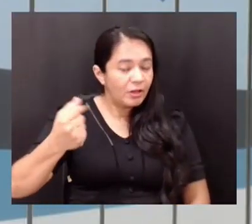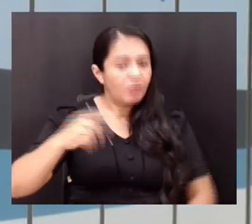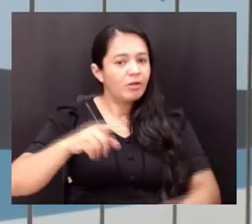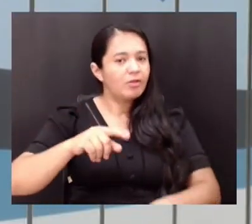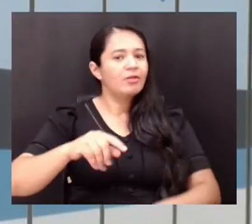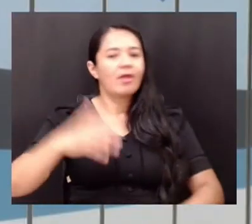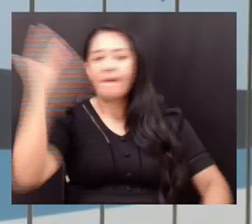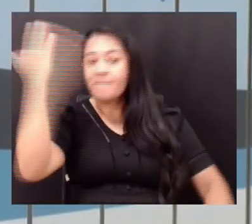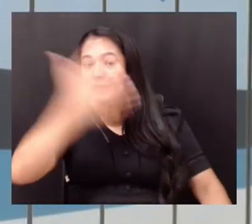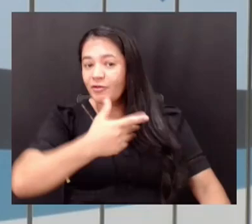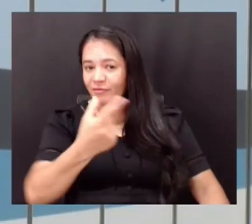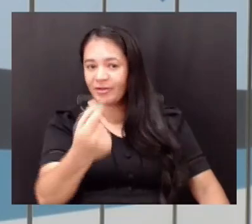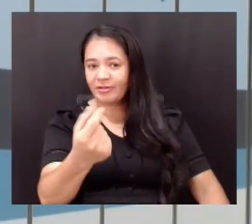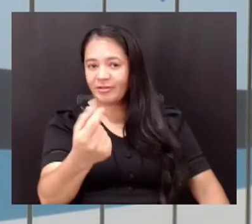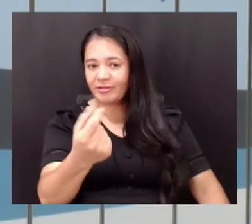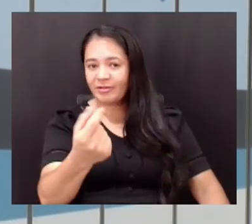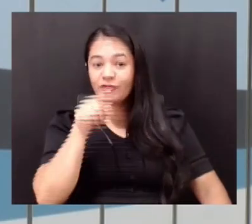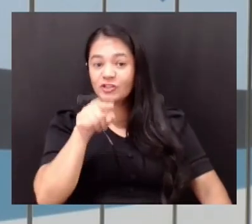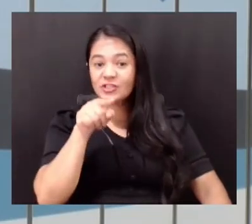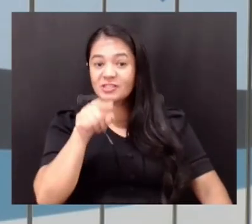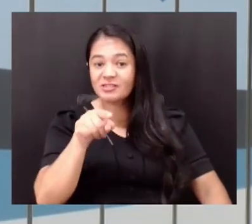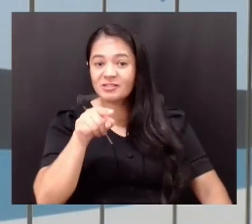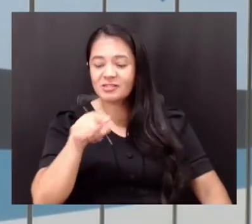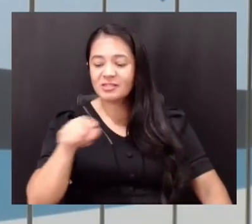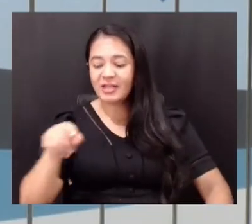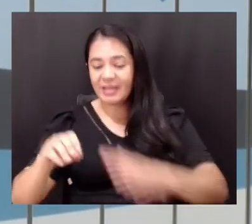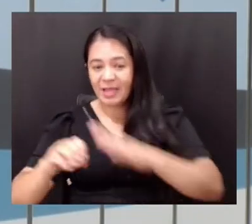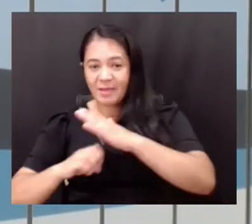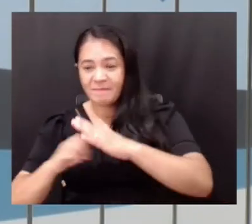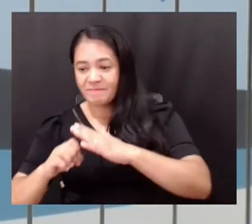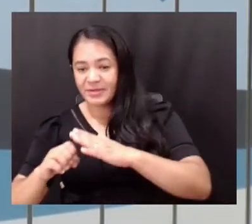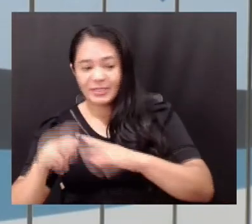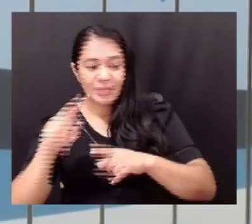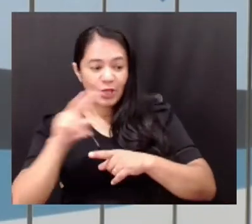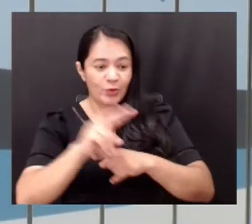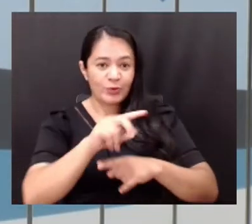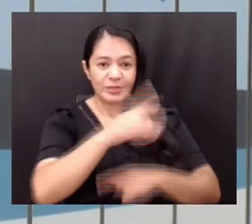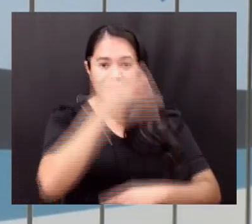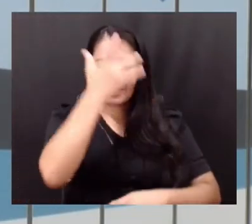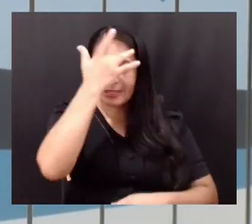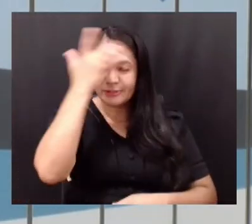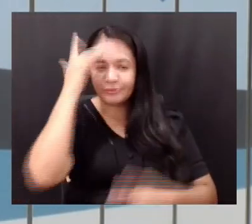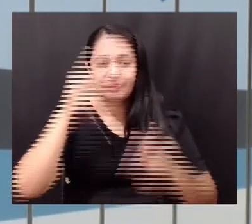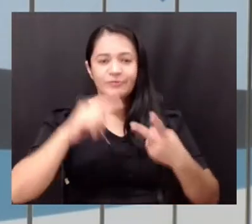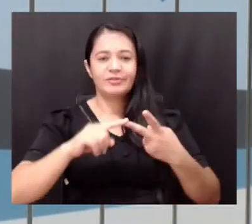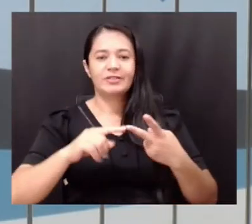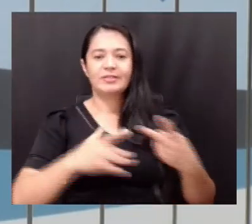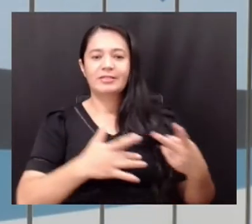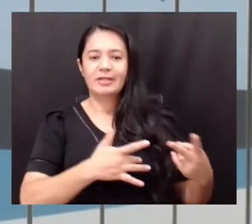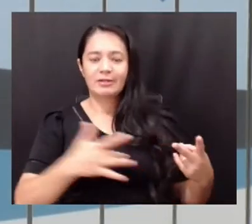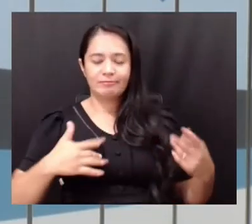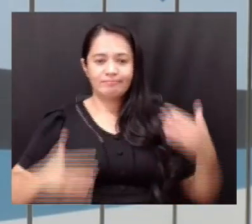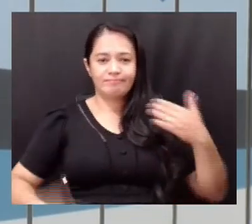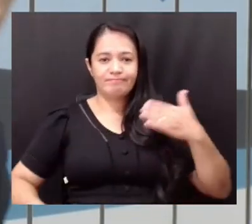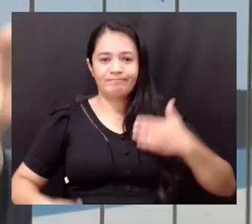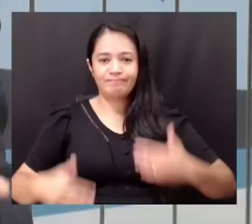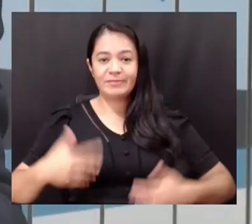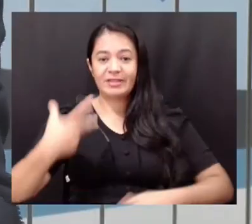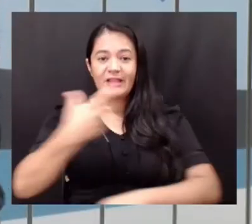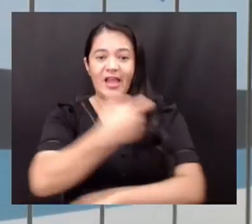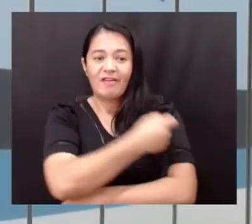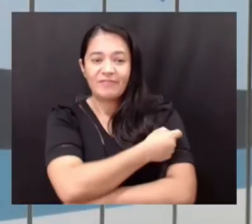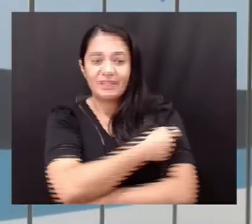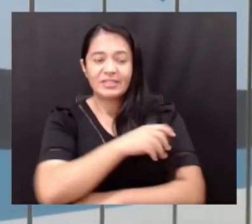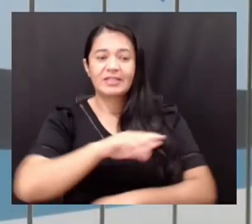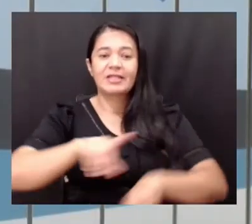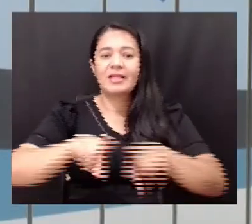a cuidar da saúde mental, da saúde física, da sua vacinação, de doenças que você tem às vezes